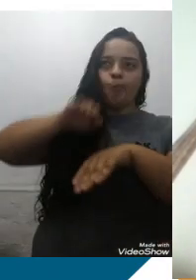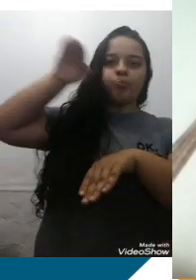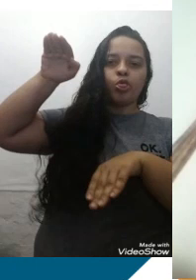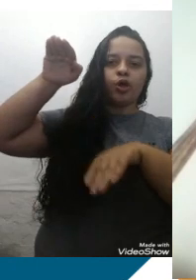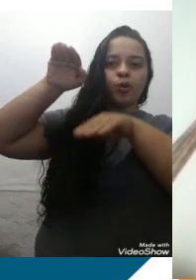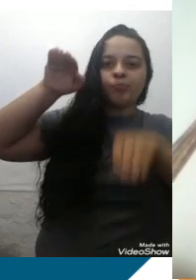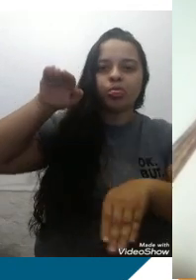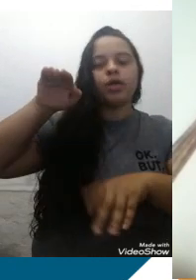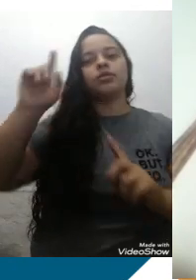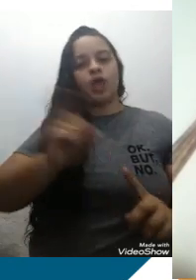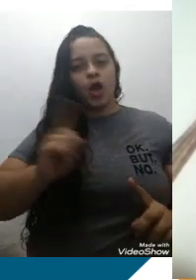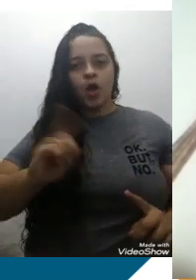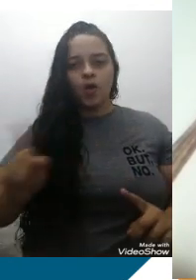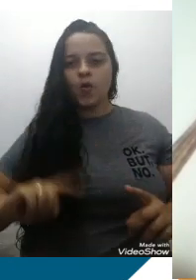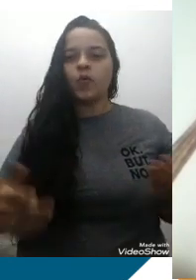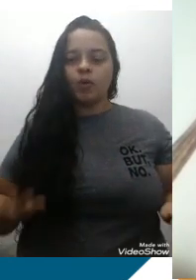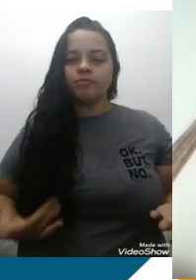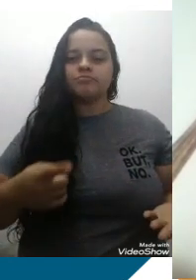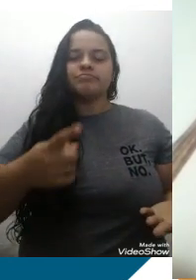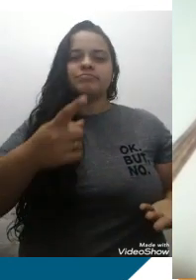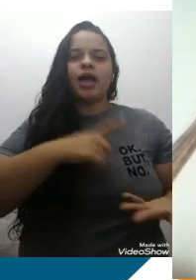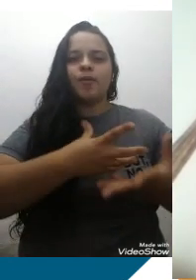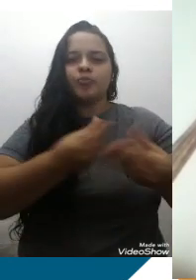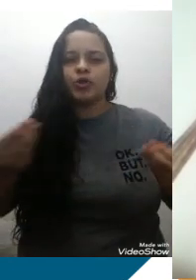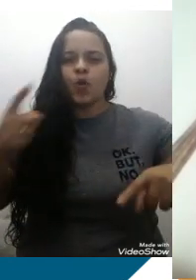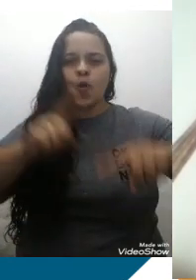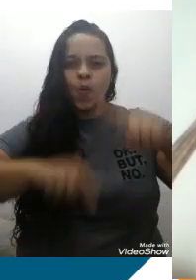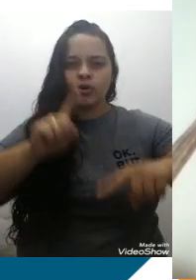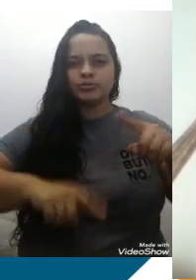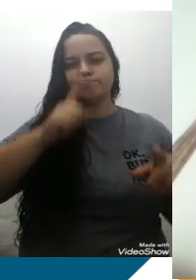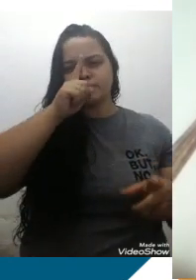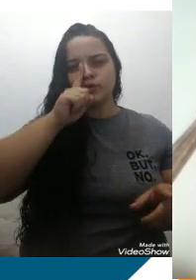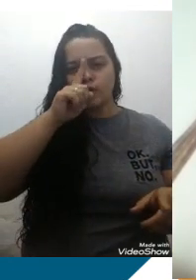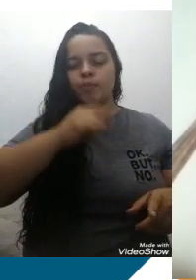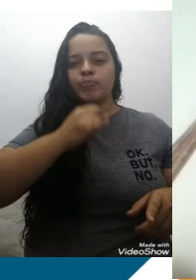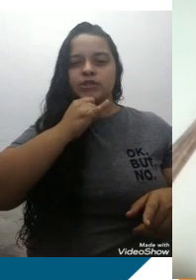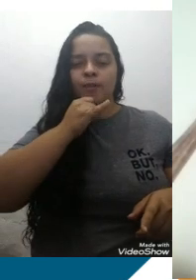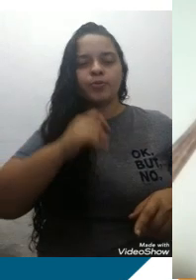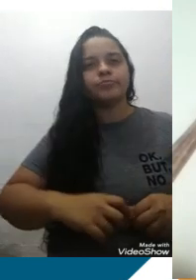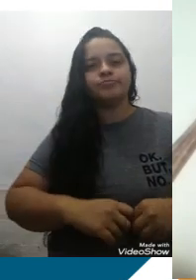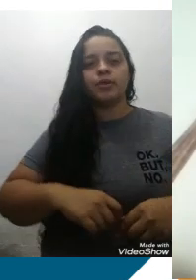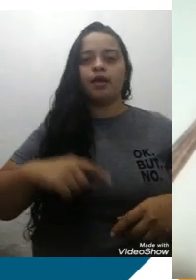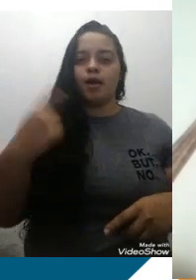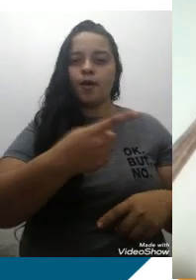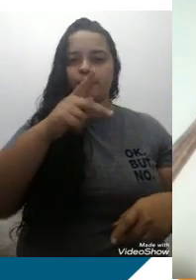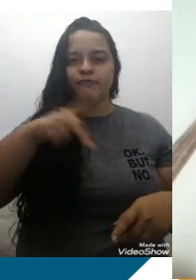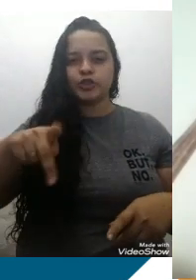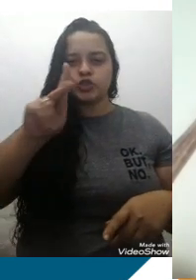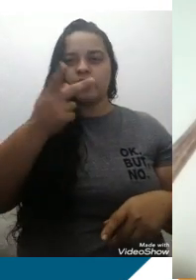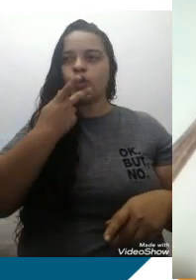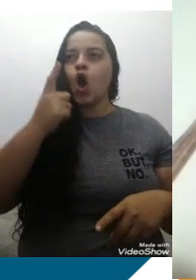professores utilizam ferramentas muito perigosas para isso. Uma dessas ferramentas é dizer, olha os Inca lá nos Andes, olha